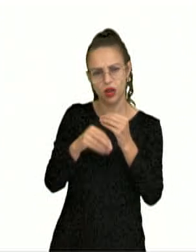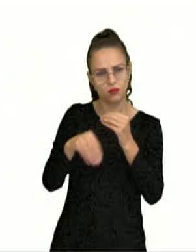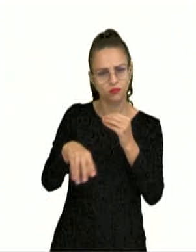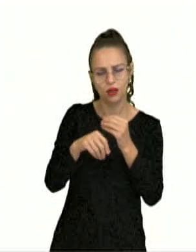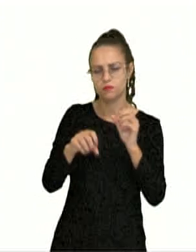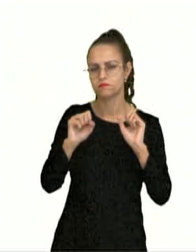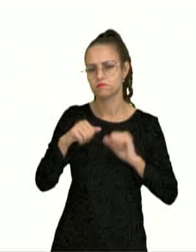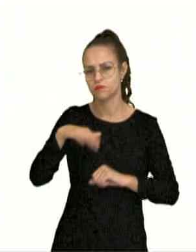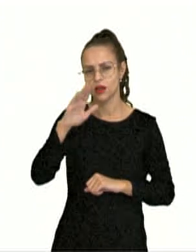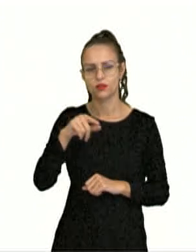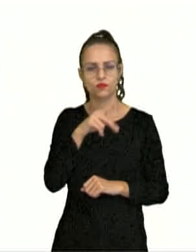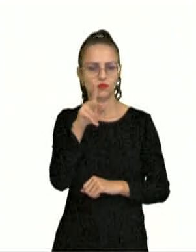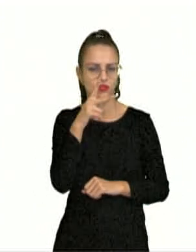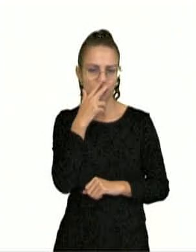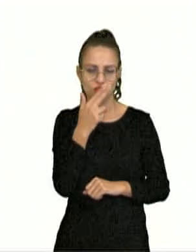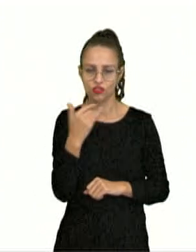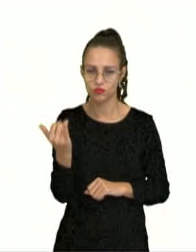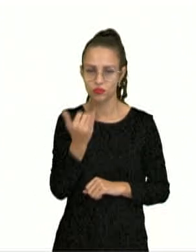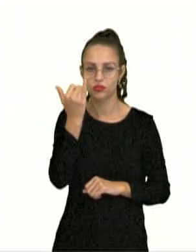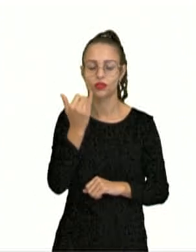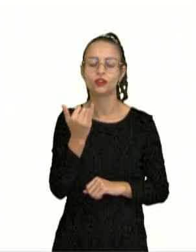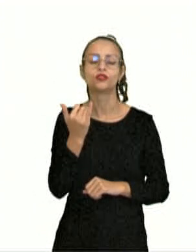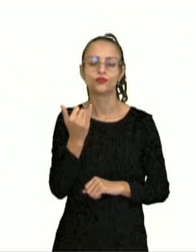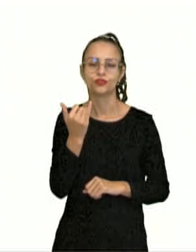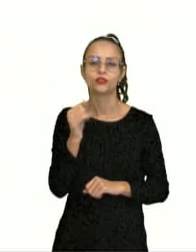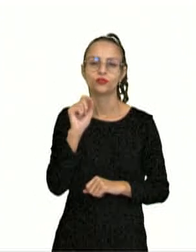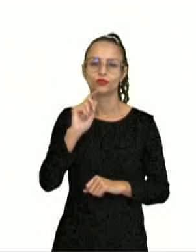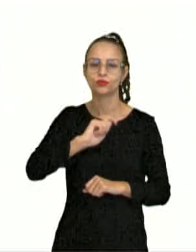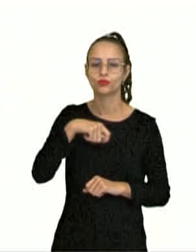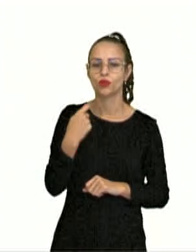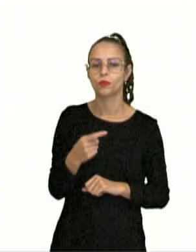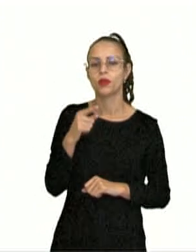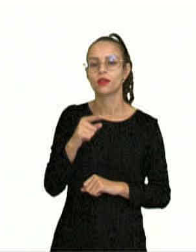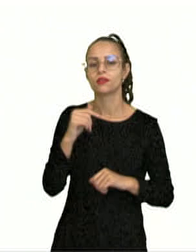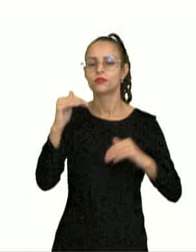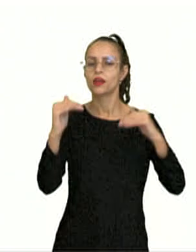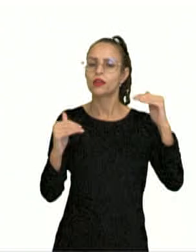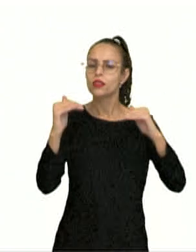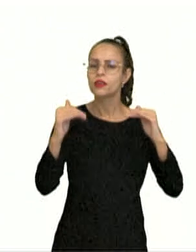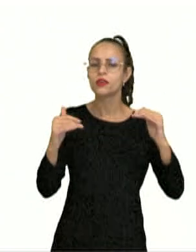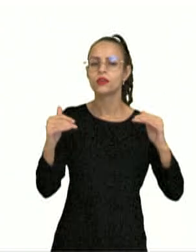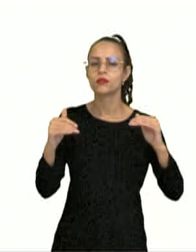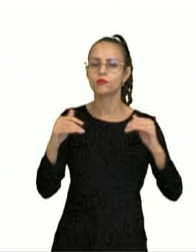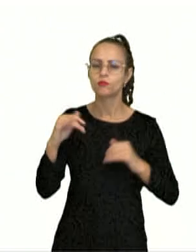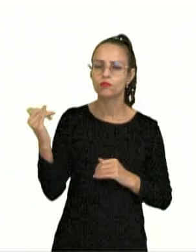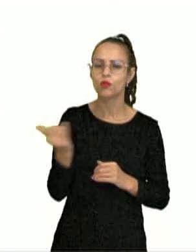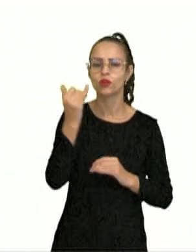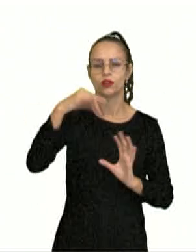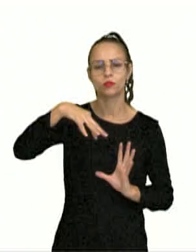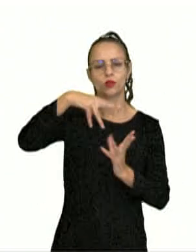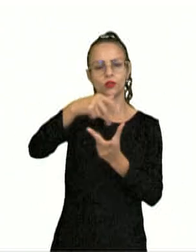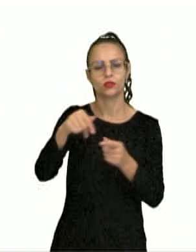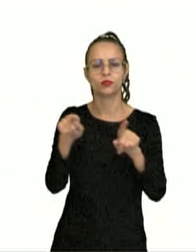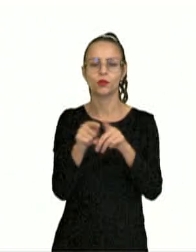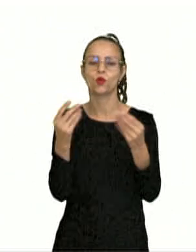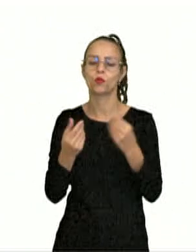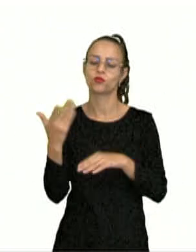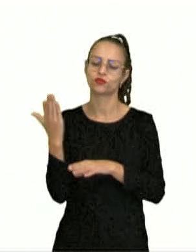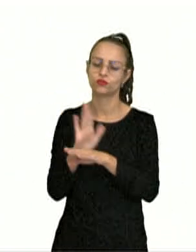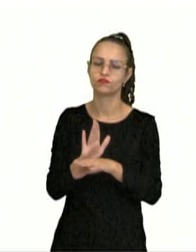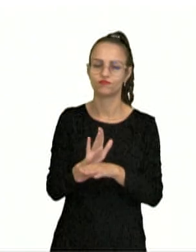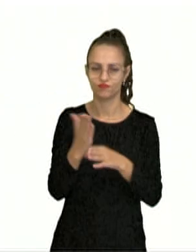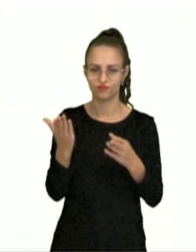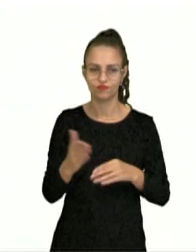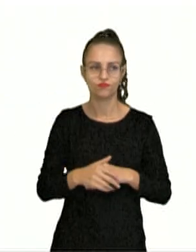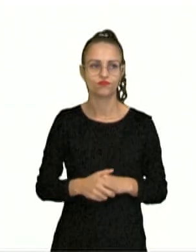alguma coisa que vocês acharem necessária nesse pensamento desse equilíbrio do planeta e o que nós podemos fazer para contribuir. Então,